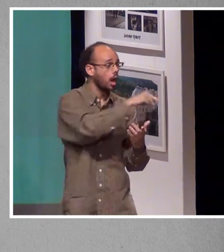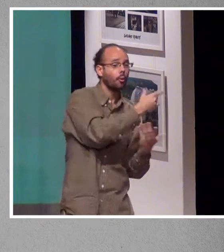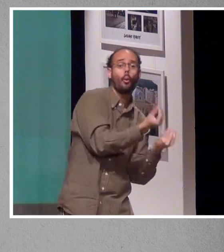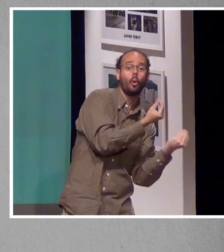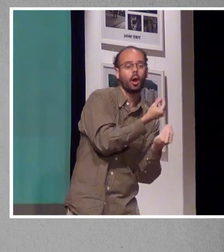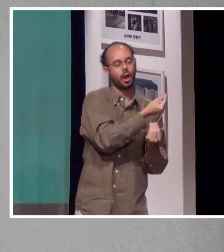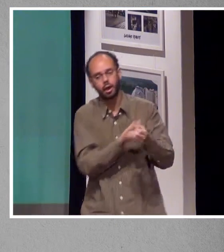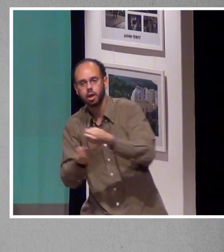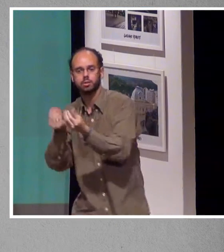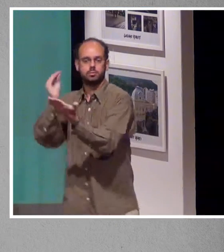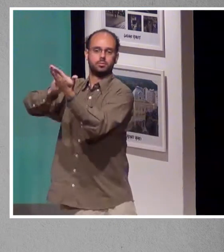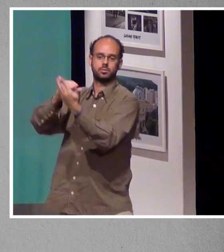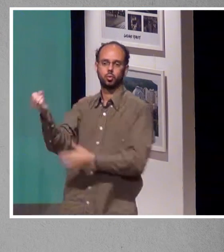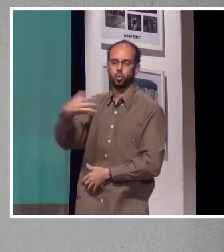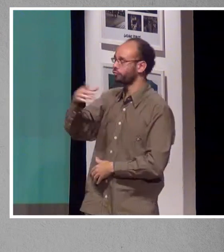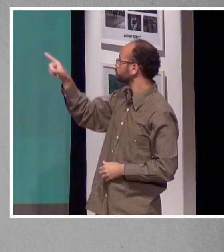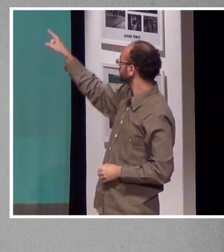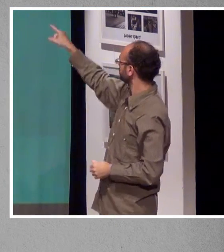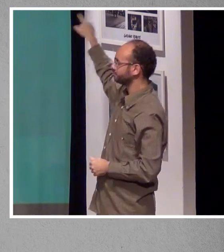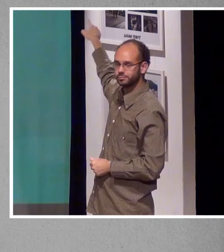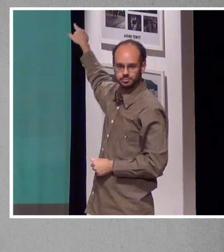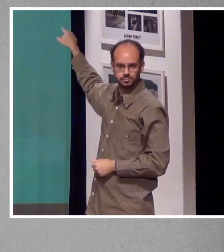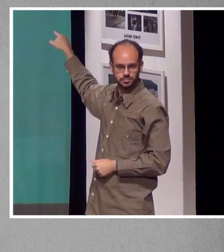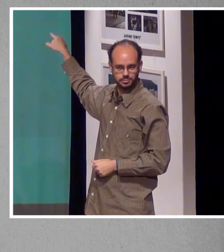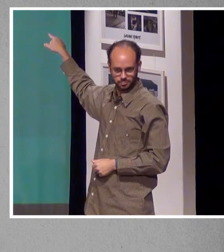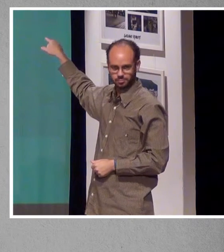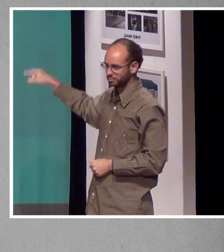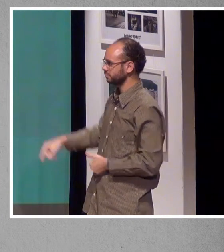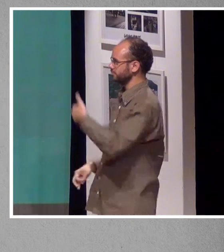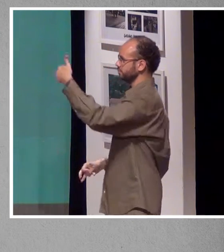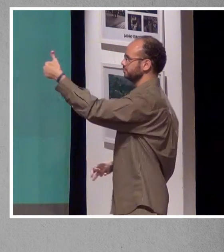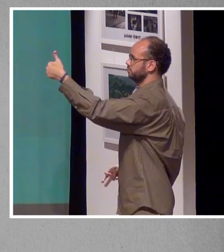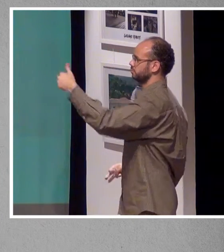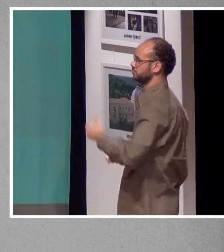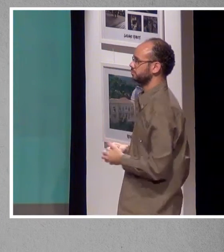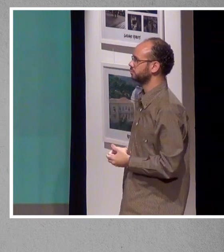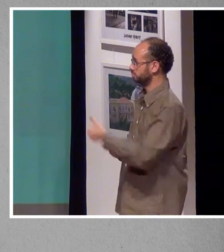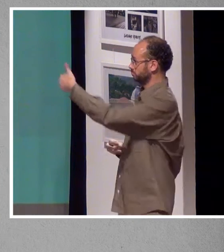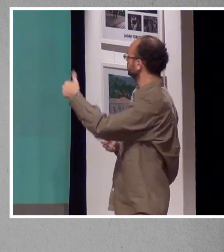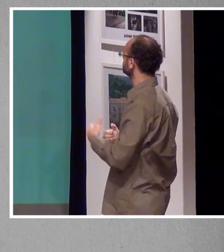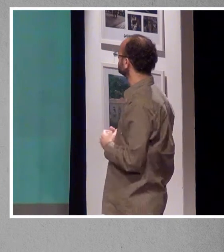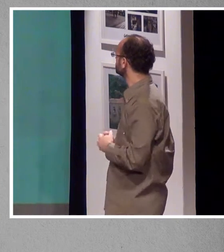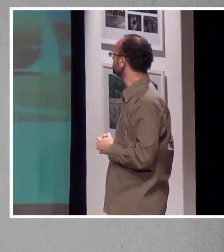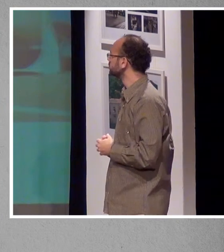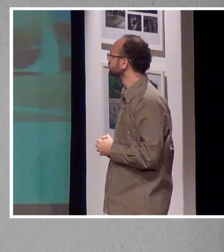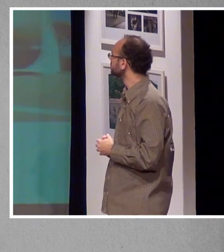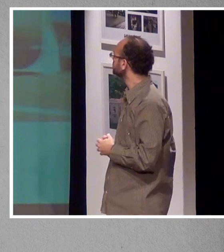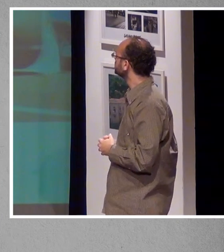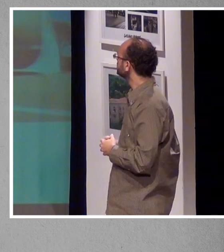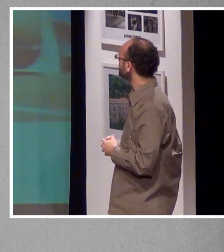desenvolvimento tecnológico e isso seja implementado nas escolas. Obrigada. Pode passar.